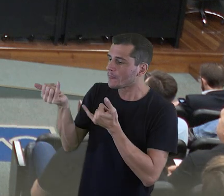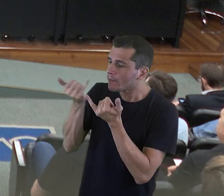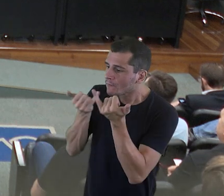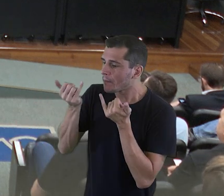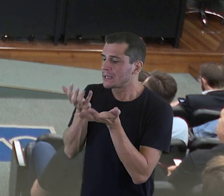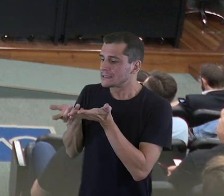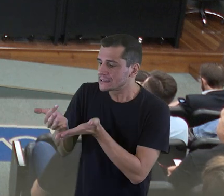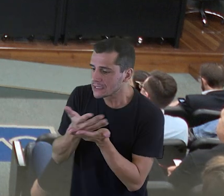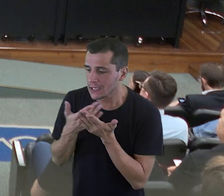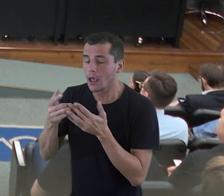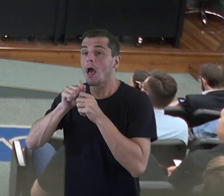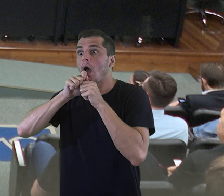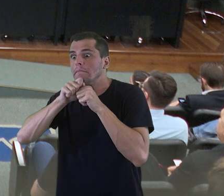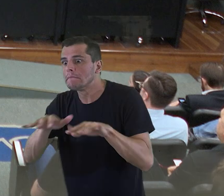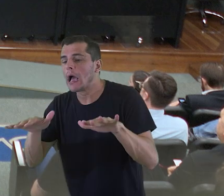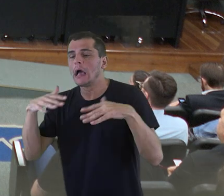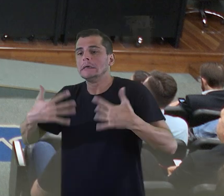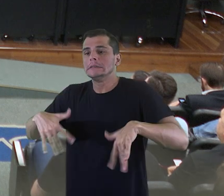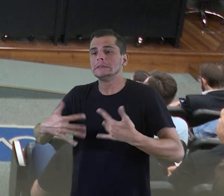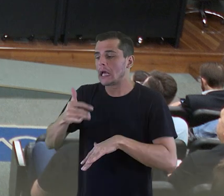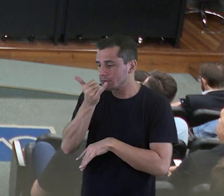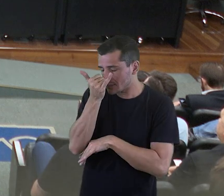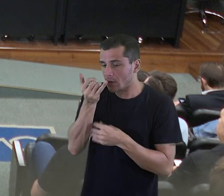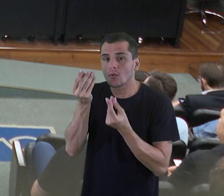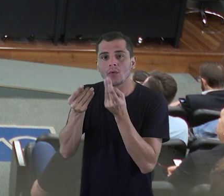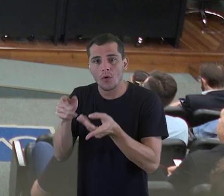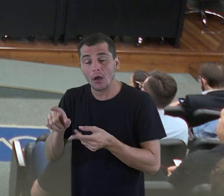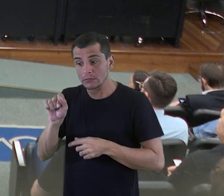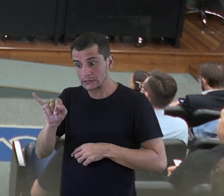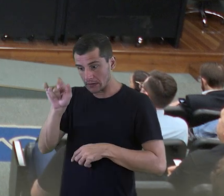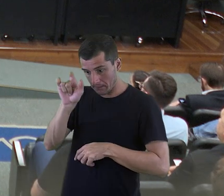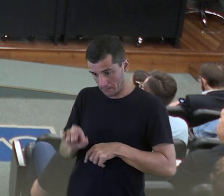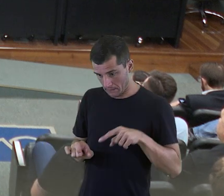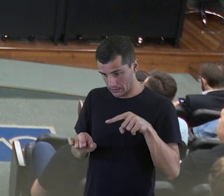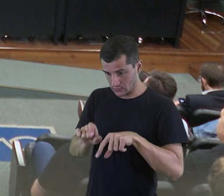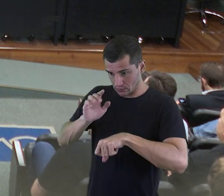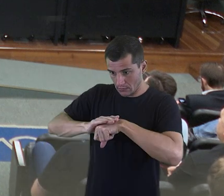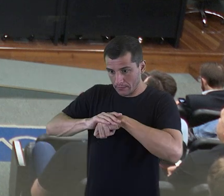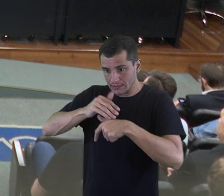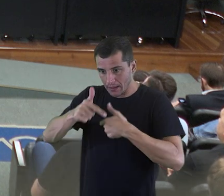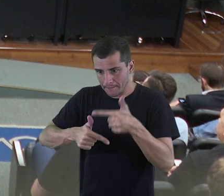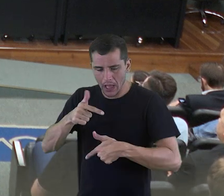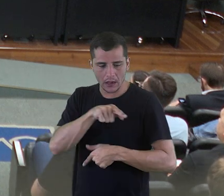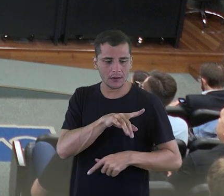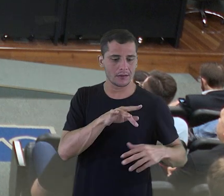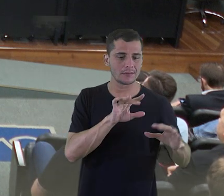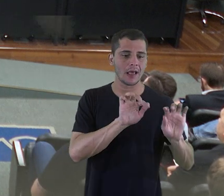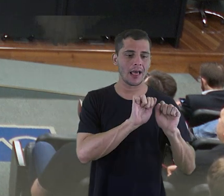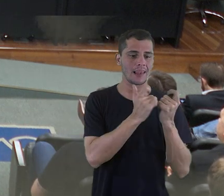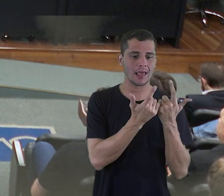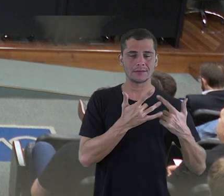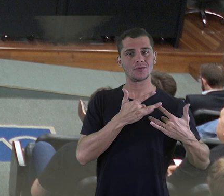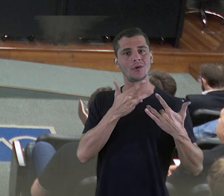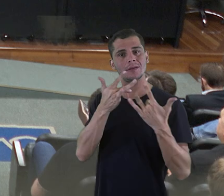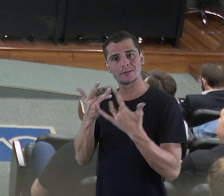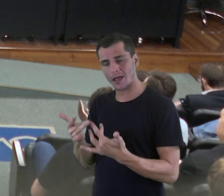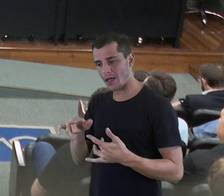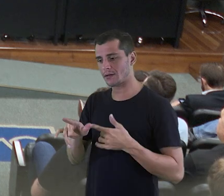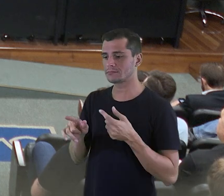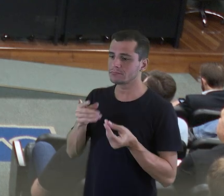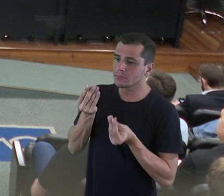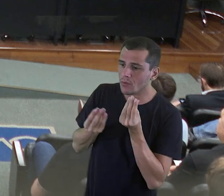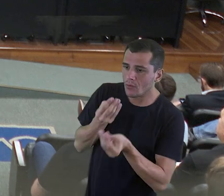prestador de serviço terceirizado dano foi praticado porque o dado vazou de lá responde a empresa